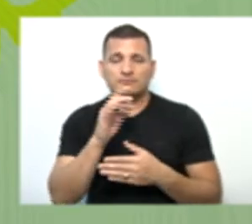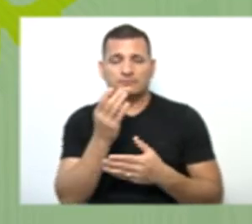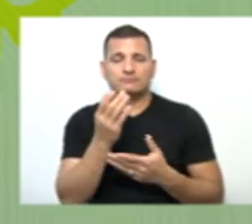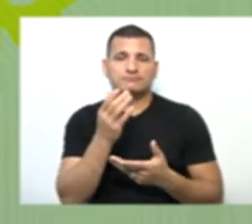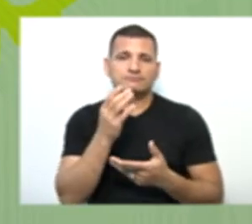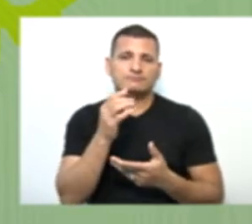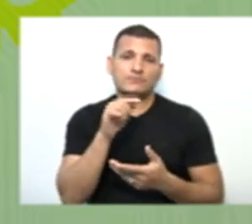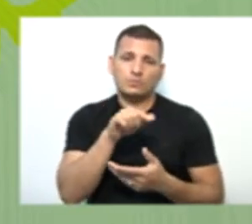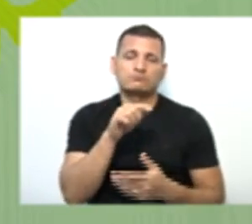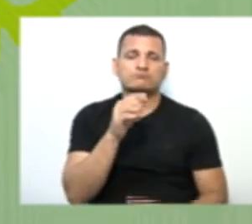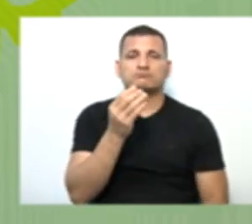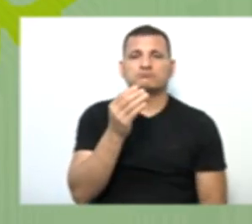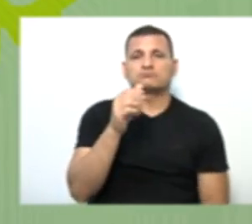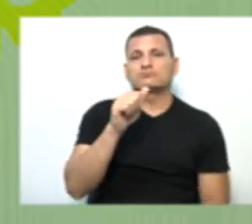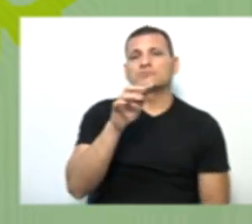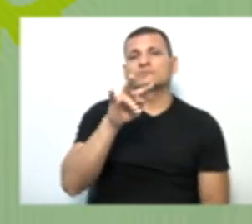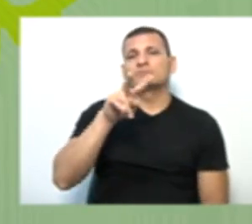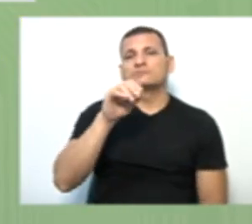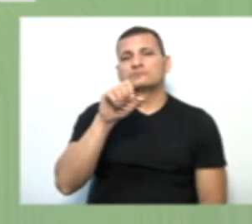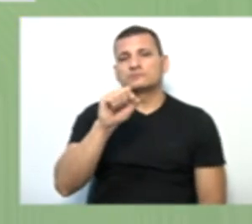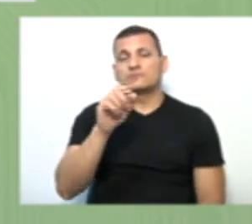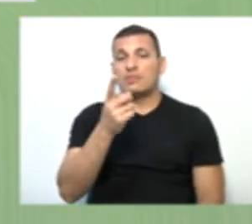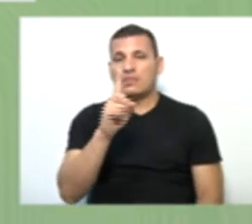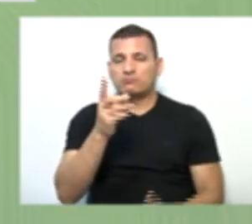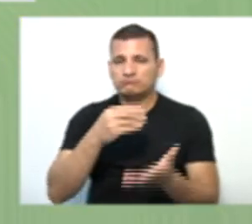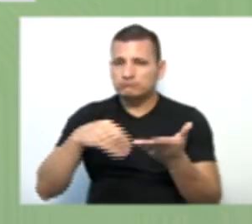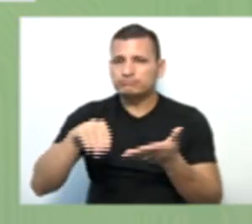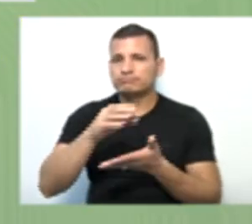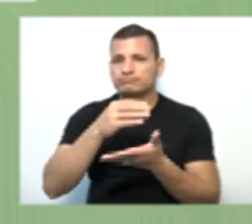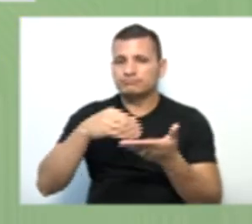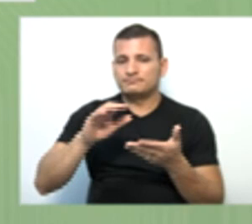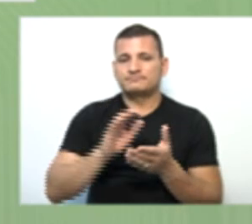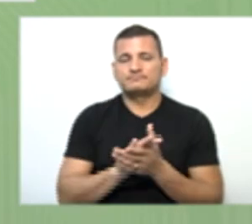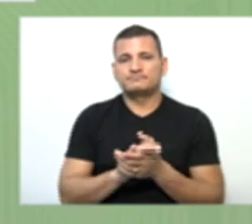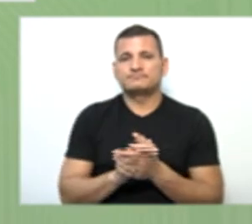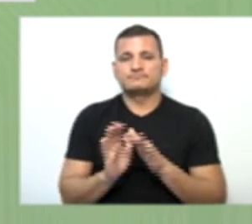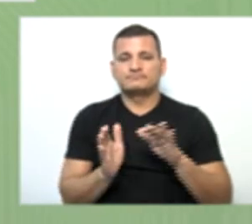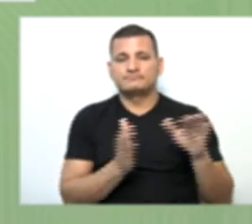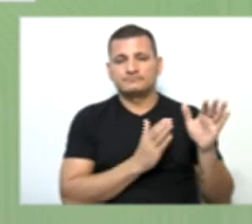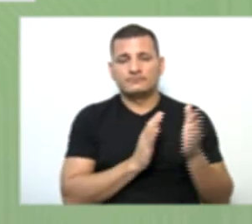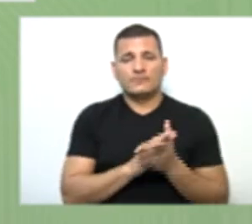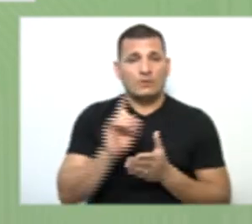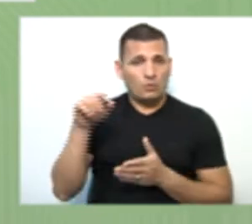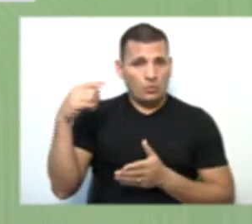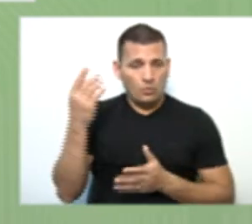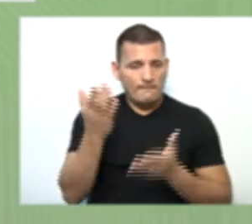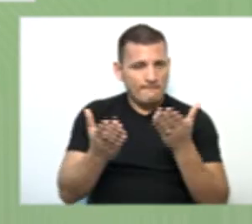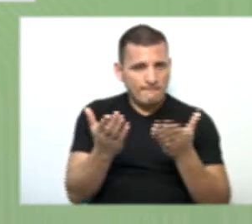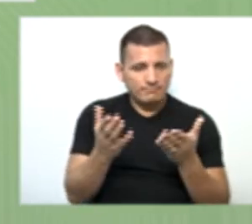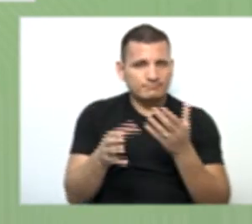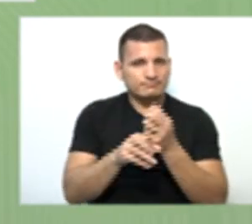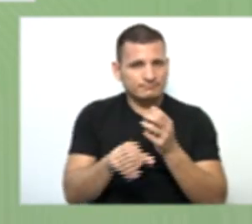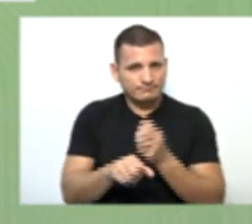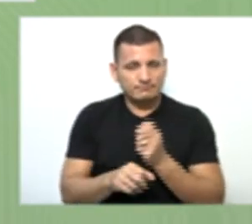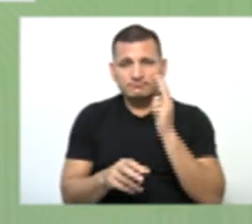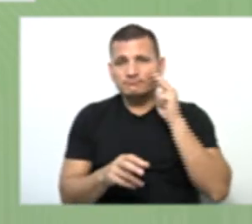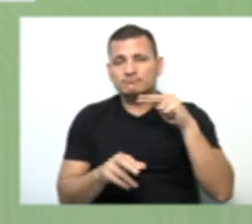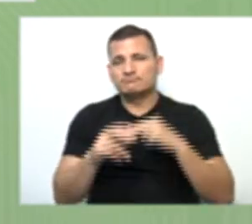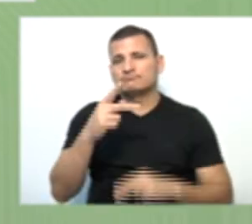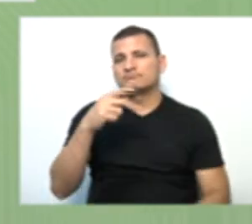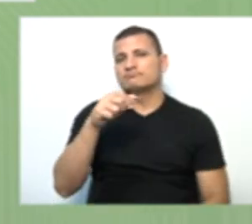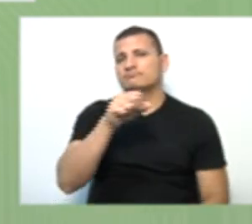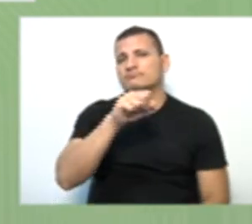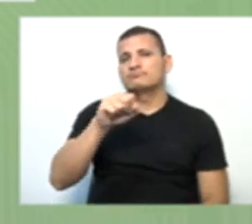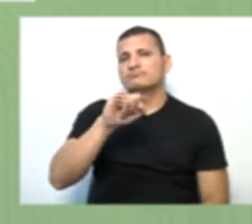ativos não circulantes. No próximo balanço, nós vimos o balanço, a parte dos passivos, onde nós vemos o